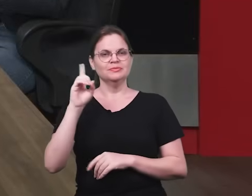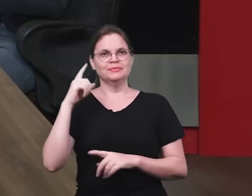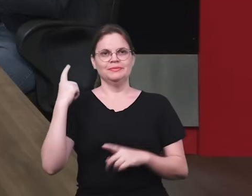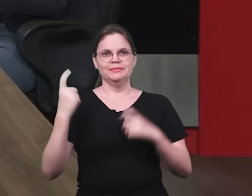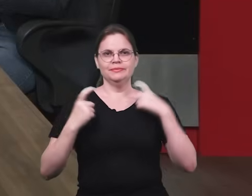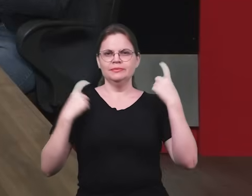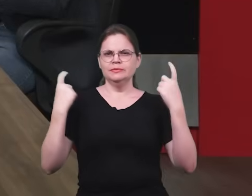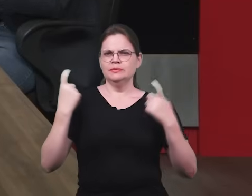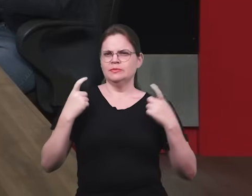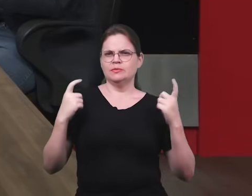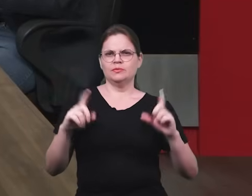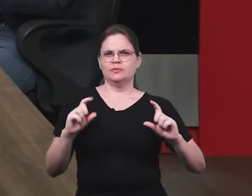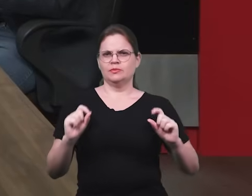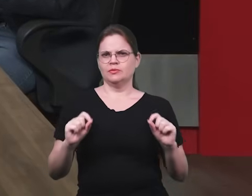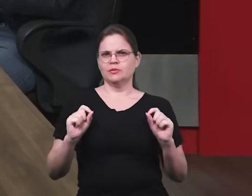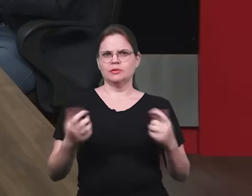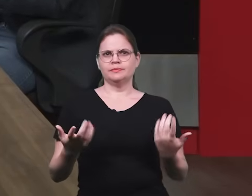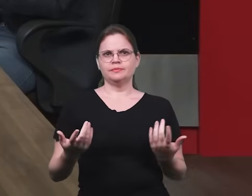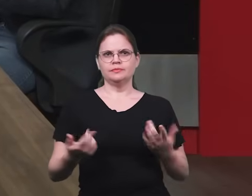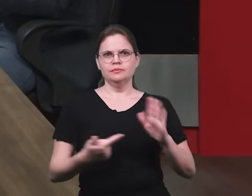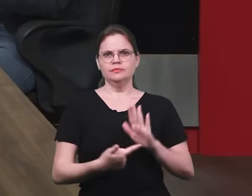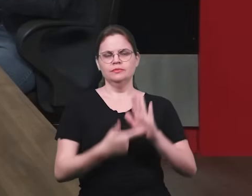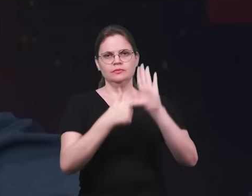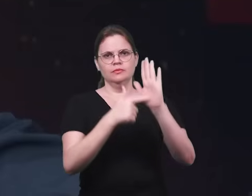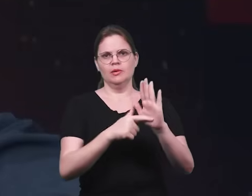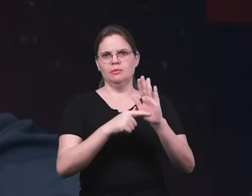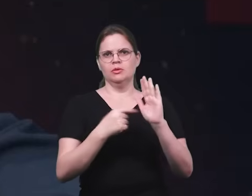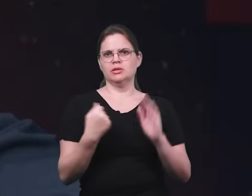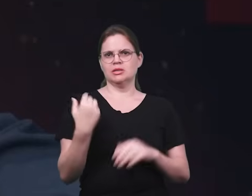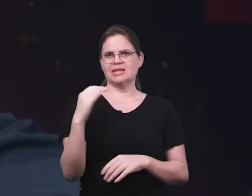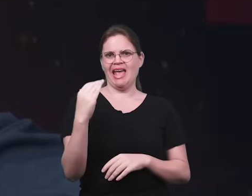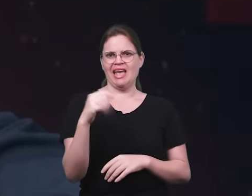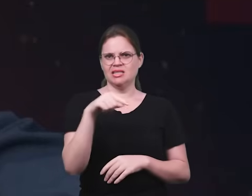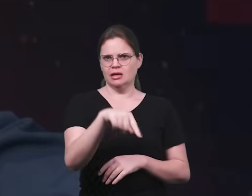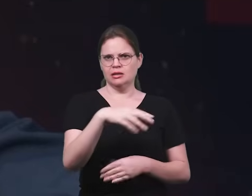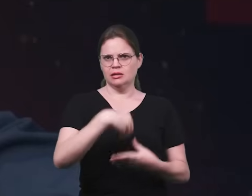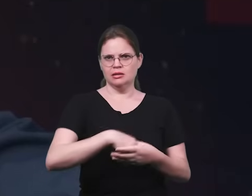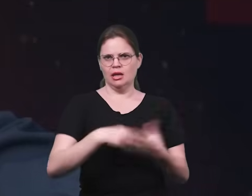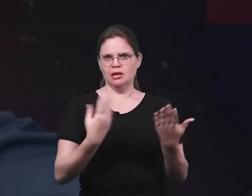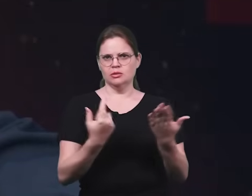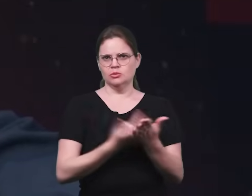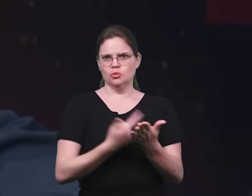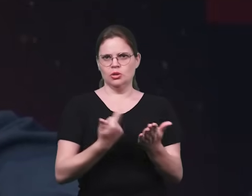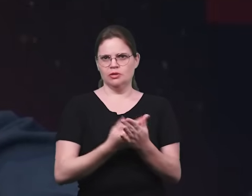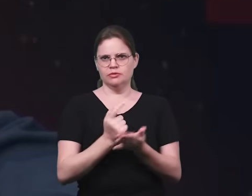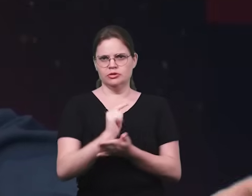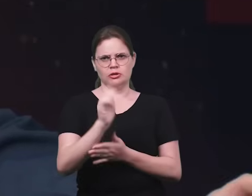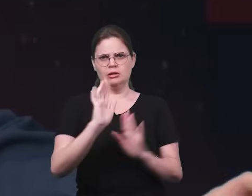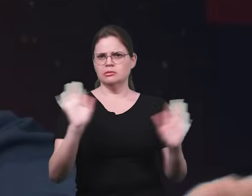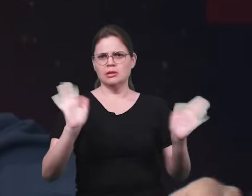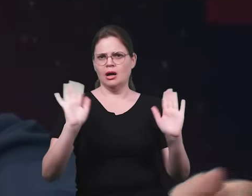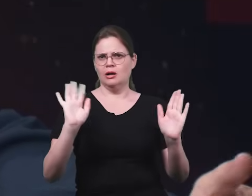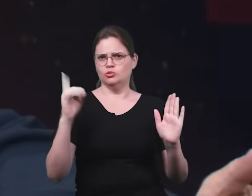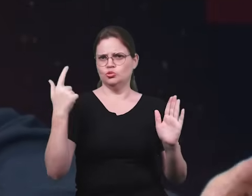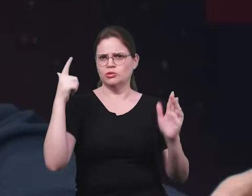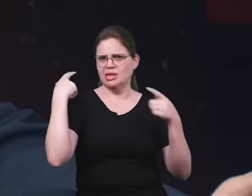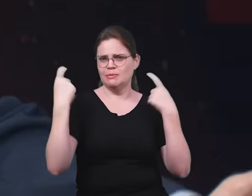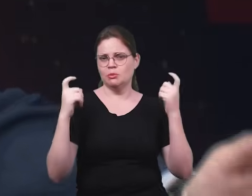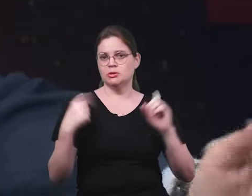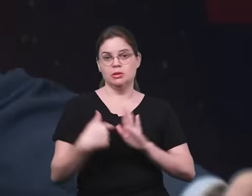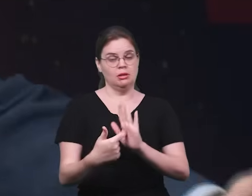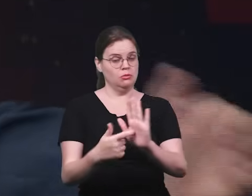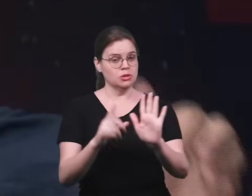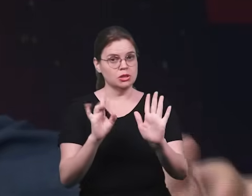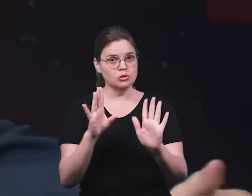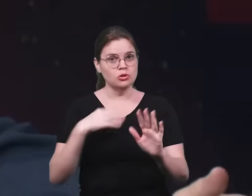preocupação aqui também de fazer um relato científico para Moisés. Ele está simplesmente descrevendo, eu